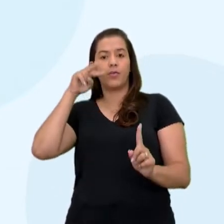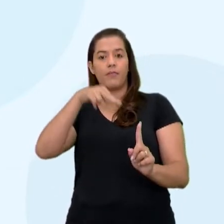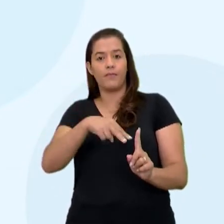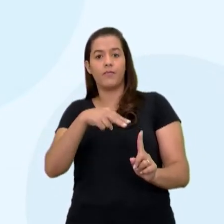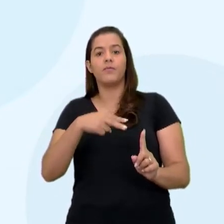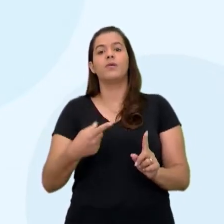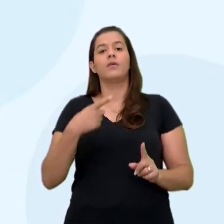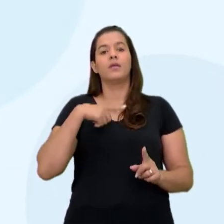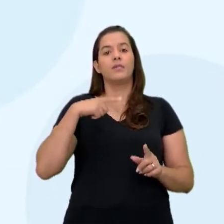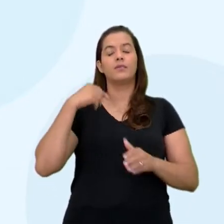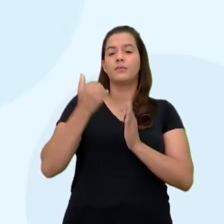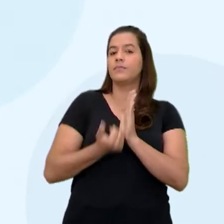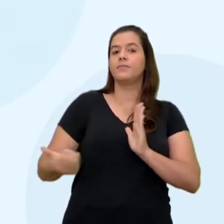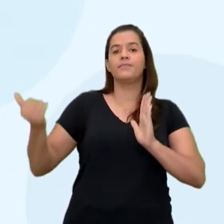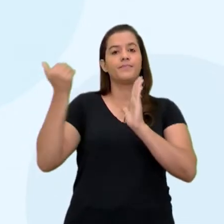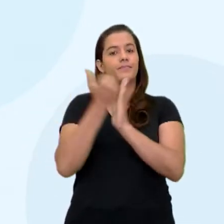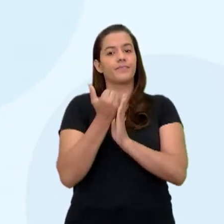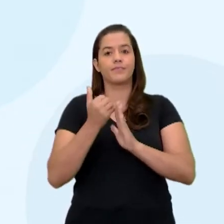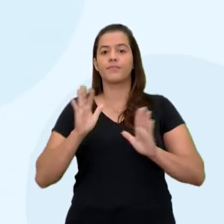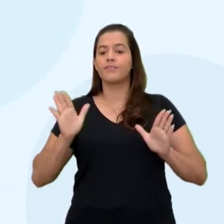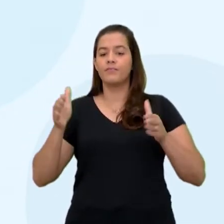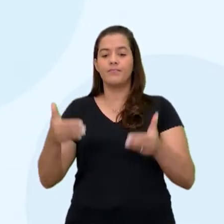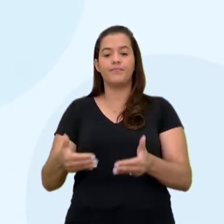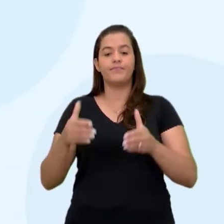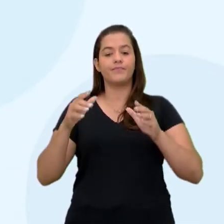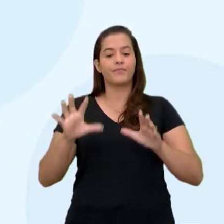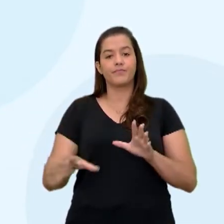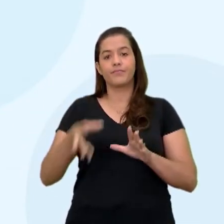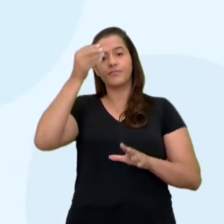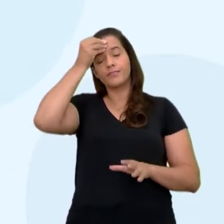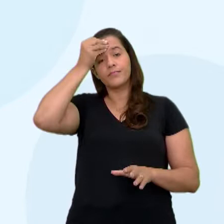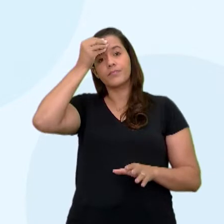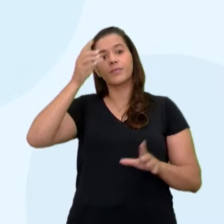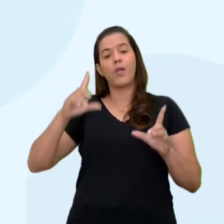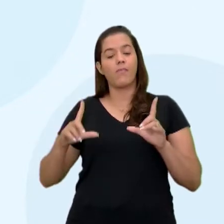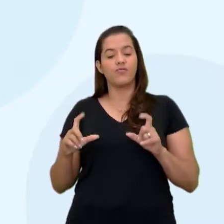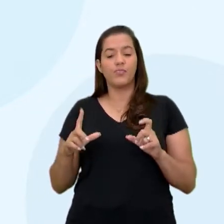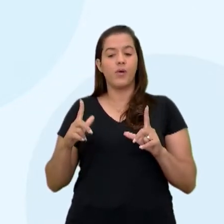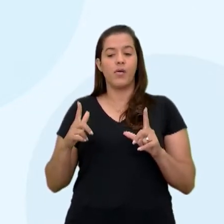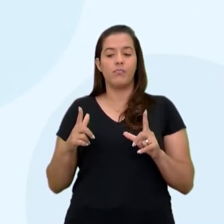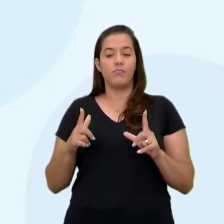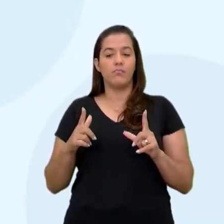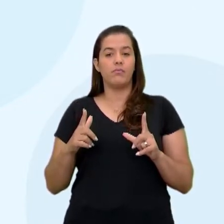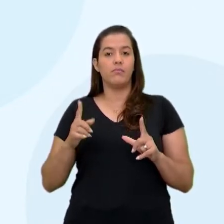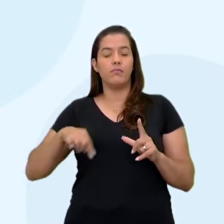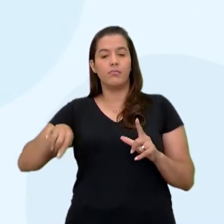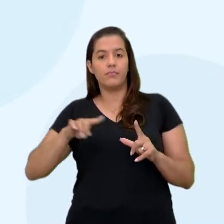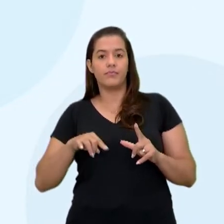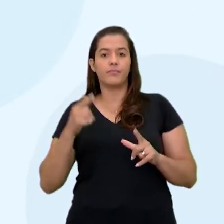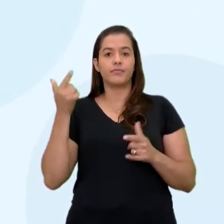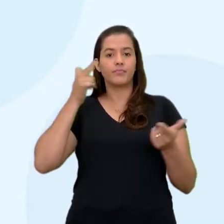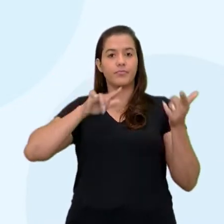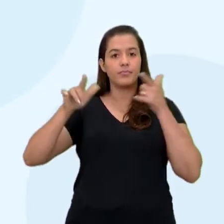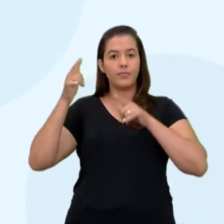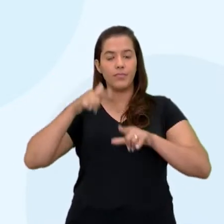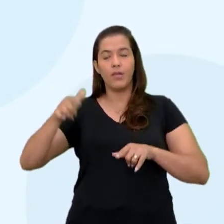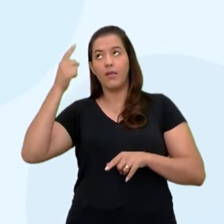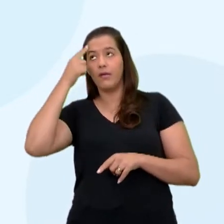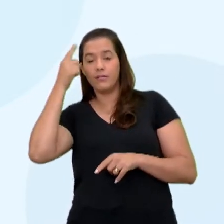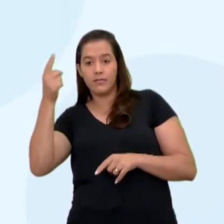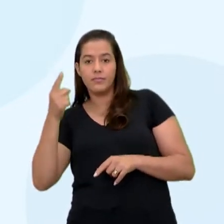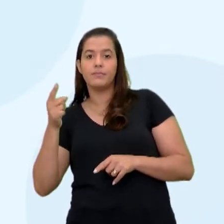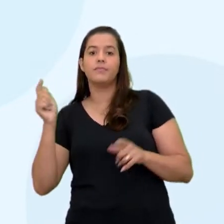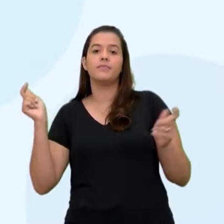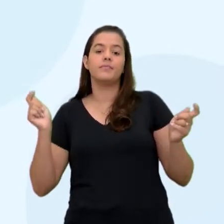gente muito mais fotografa esse código escrito como uma espécie de imagem